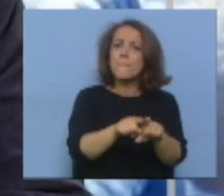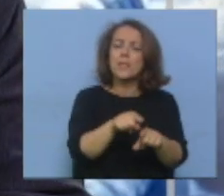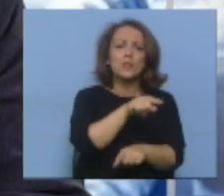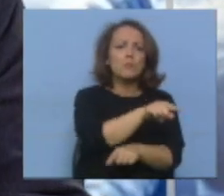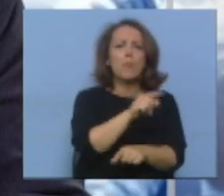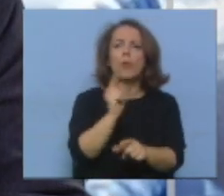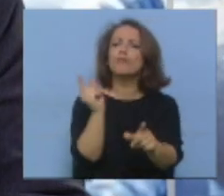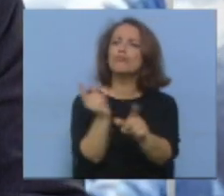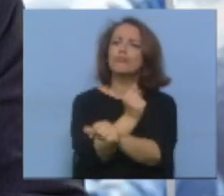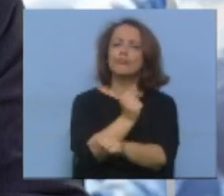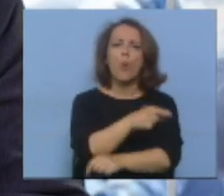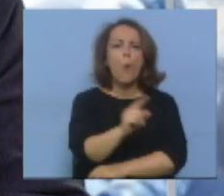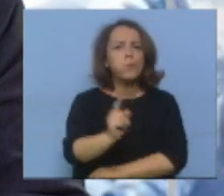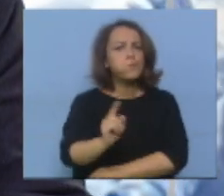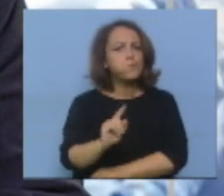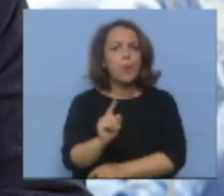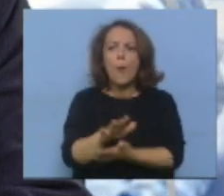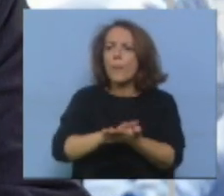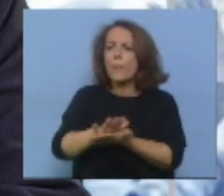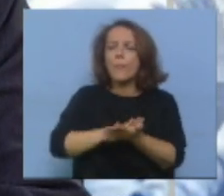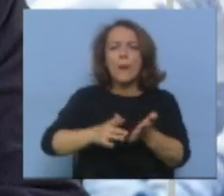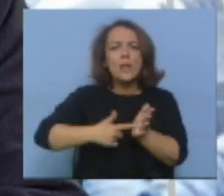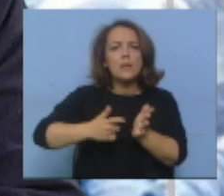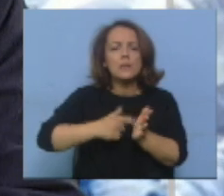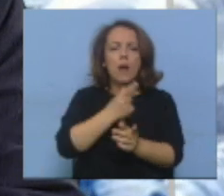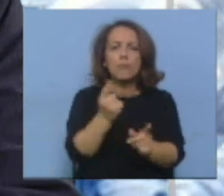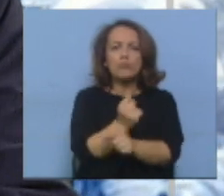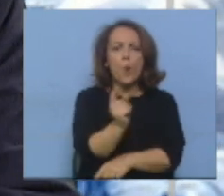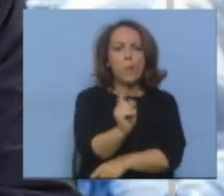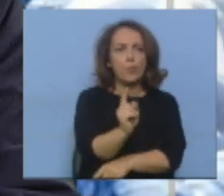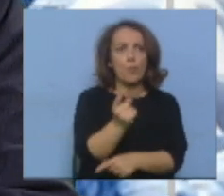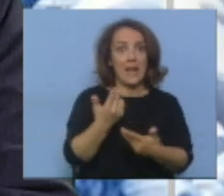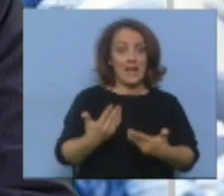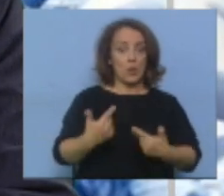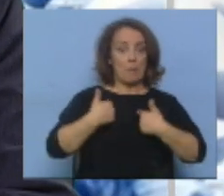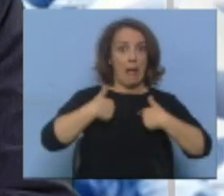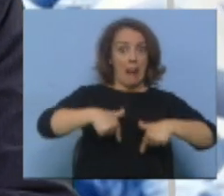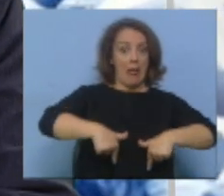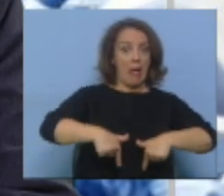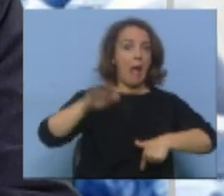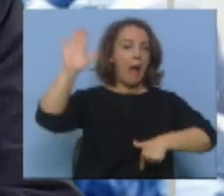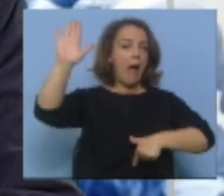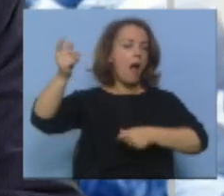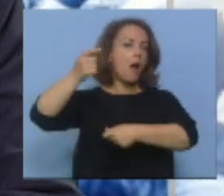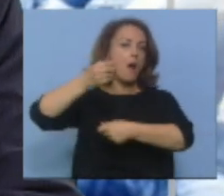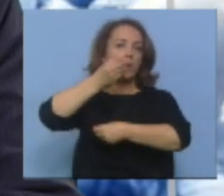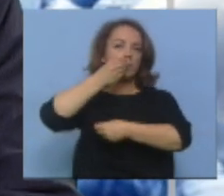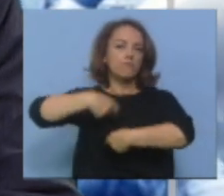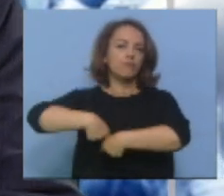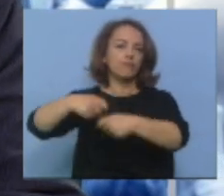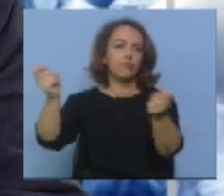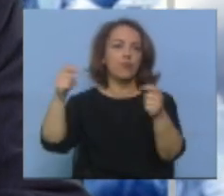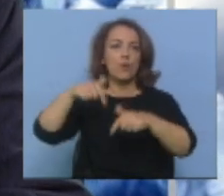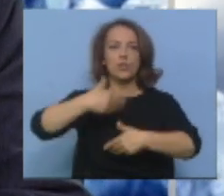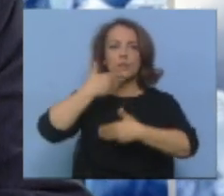rapidamente satisfazer necessidades primárias. Neste momento que eu estou aqui, está a haver distribuição de alimentos, não é? Eu garanti esta